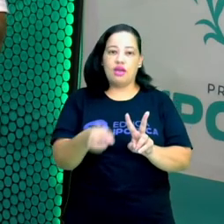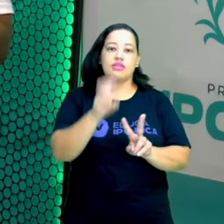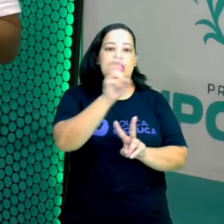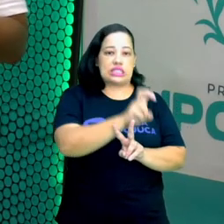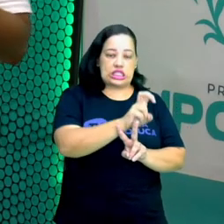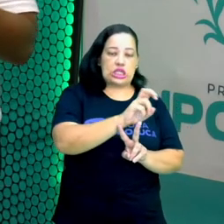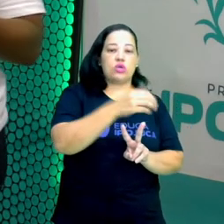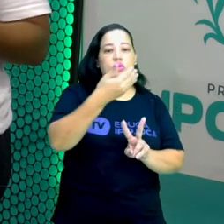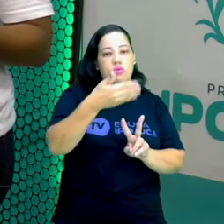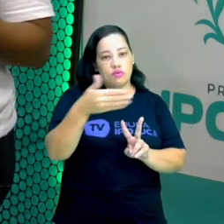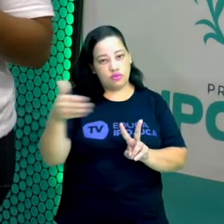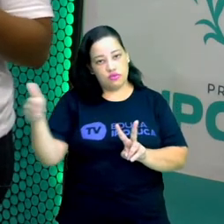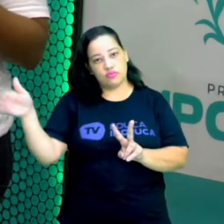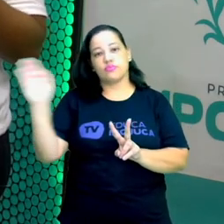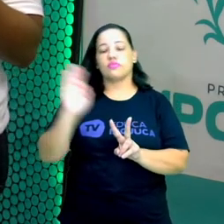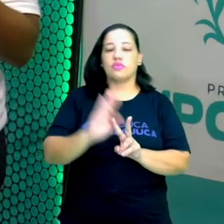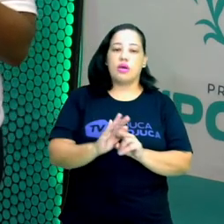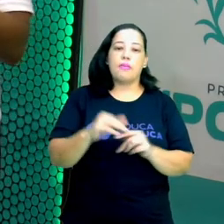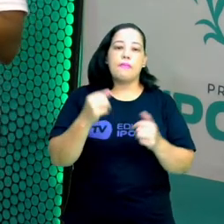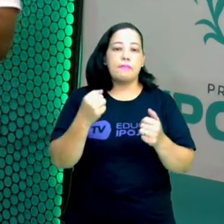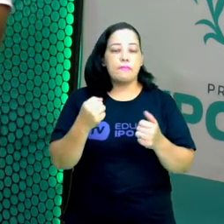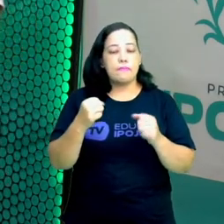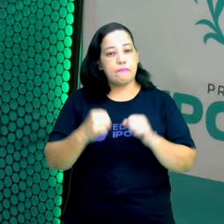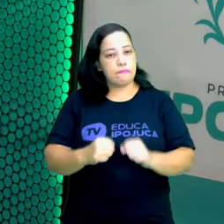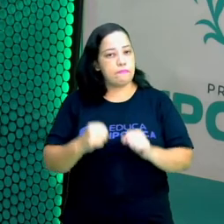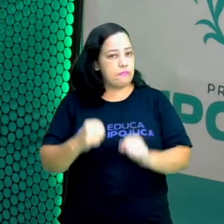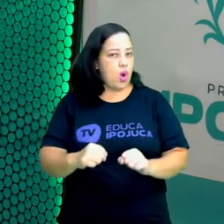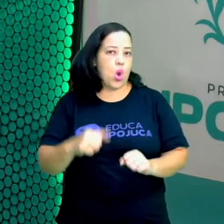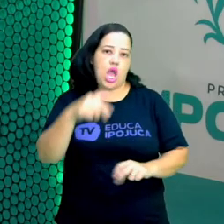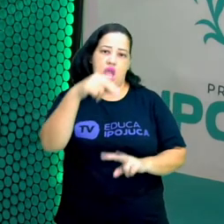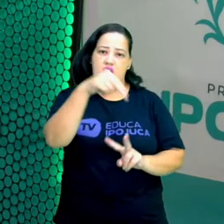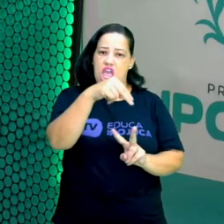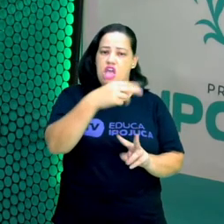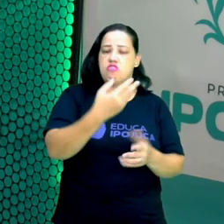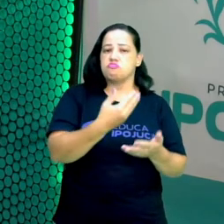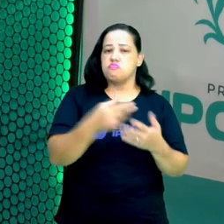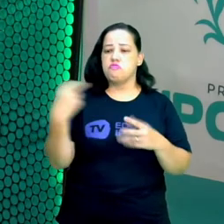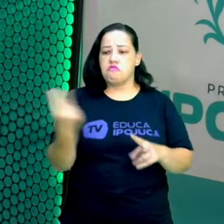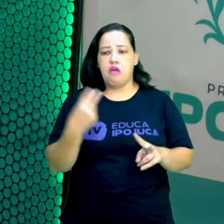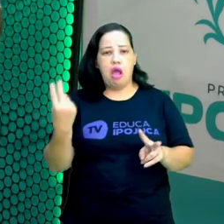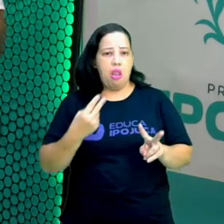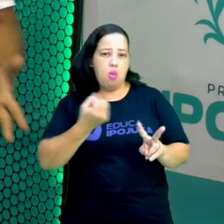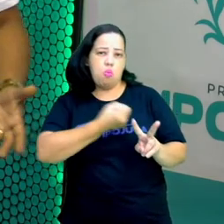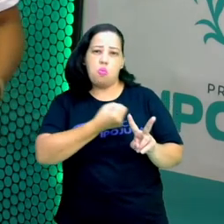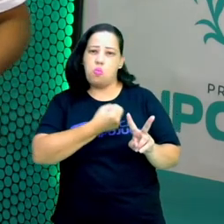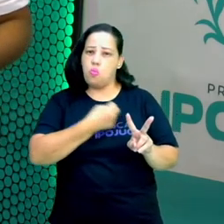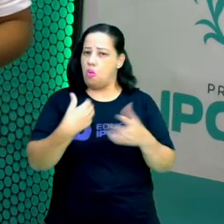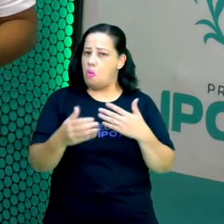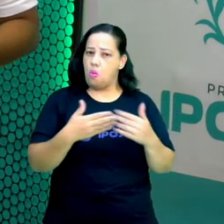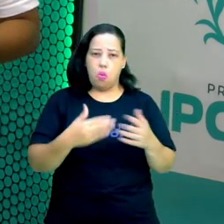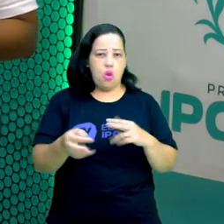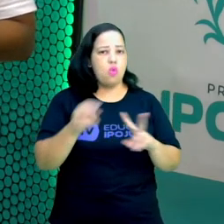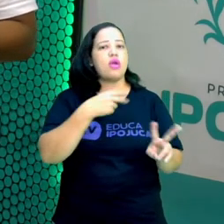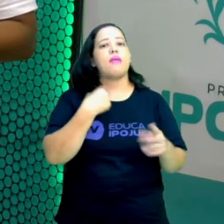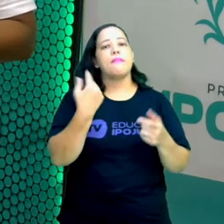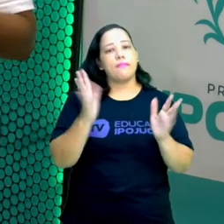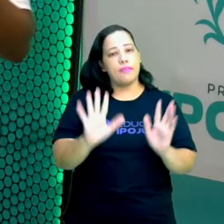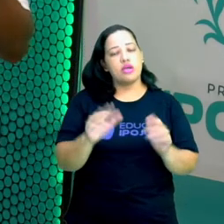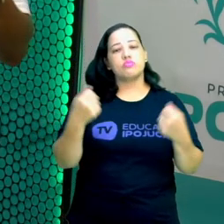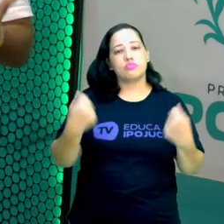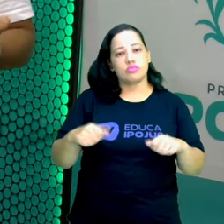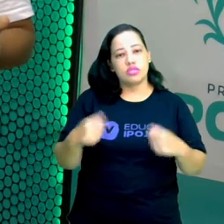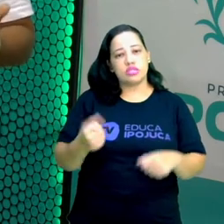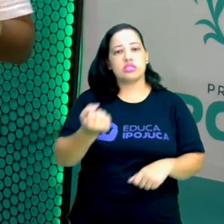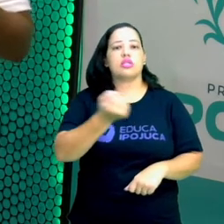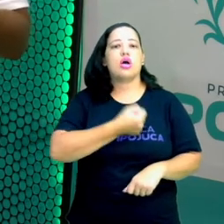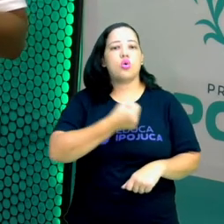são raízes enésimas, pode ser N valores, contanto que sejam números naturais, ok?